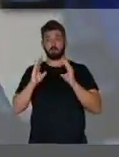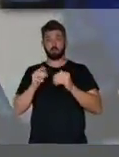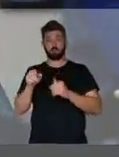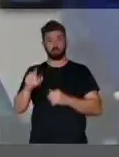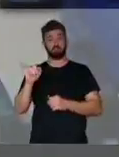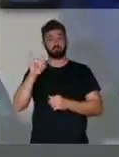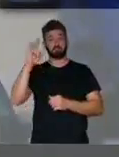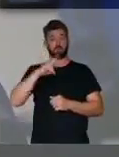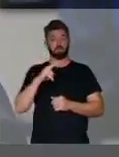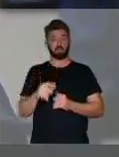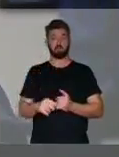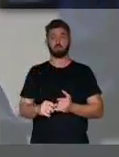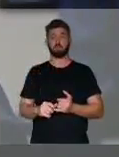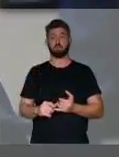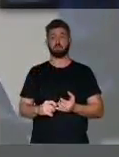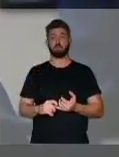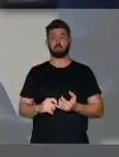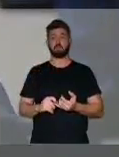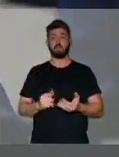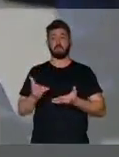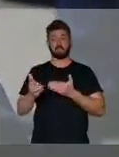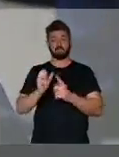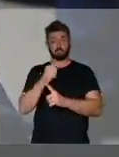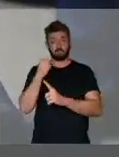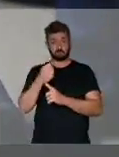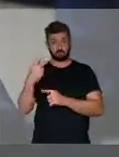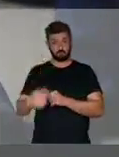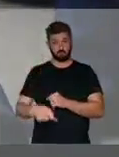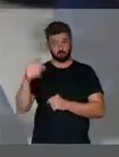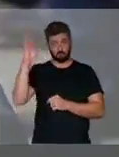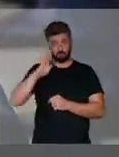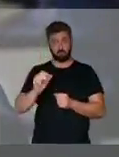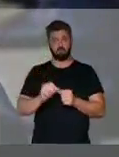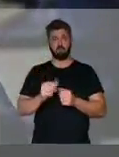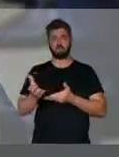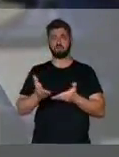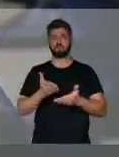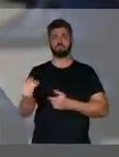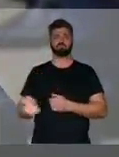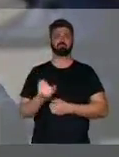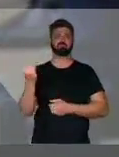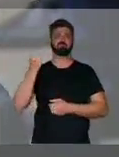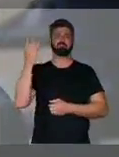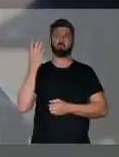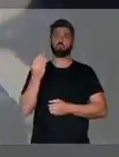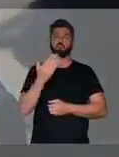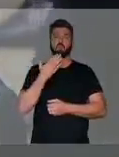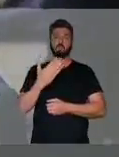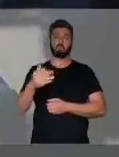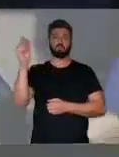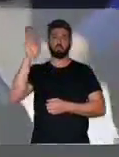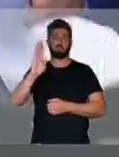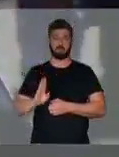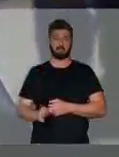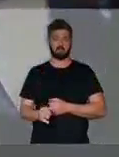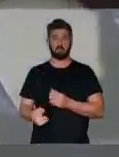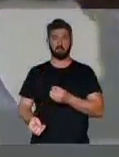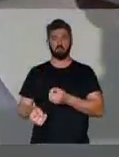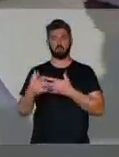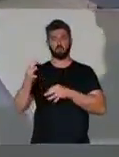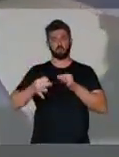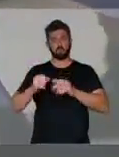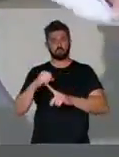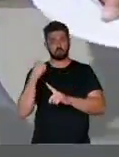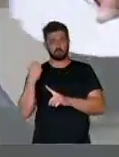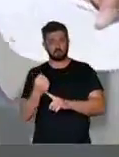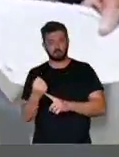é importante. E os assistentes sociais, o Serviço Social do Brasil, presta um grande e relevante serviço a essa nação, produzindo